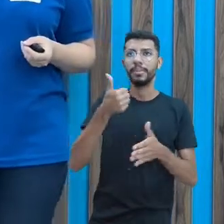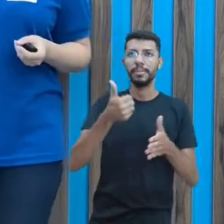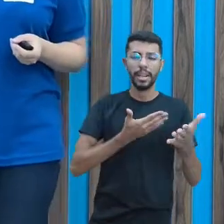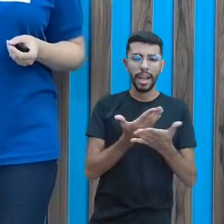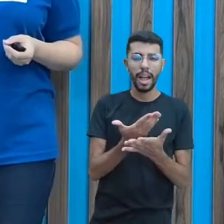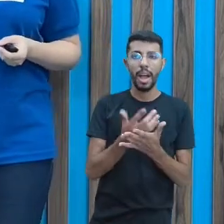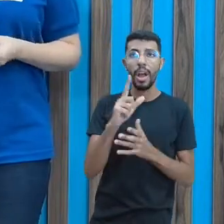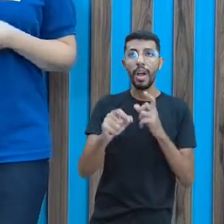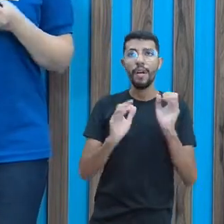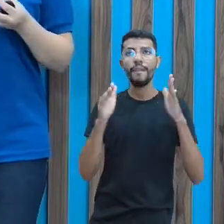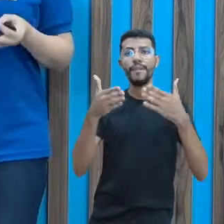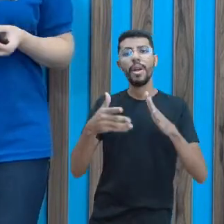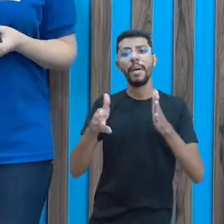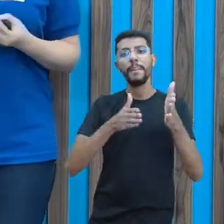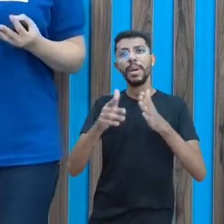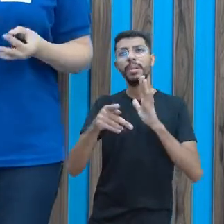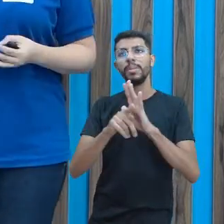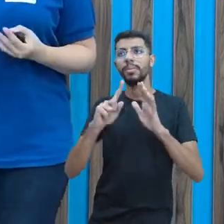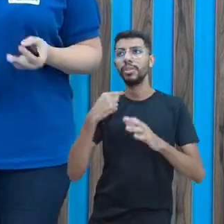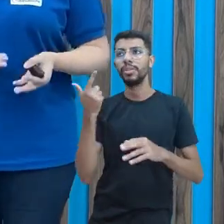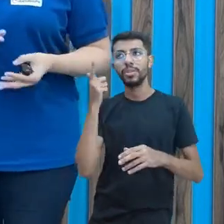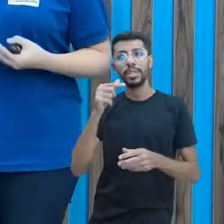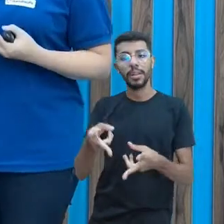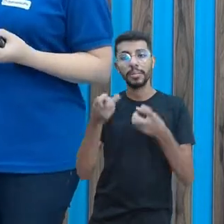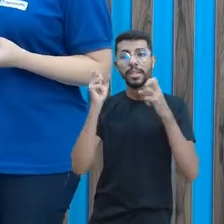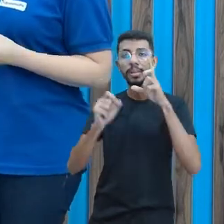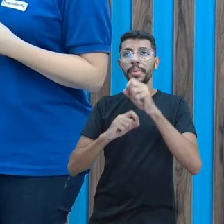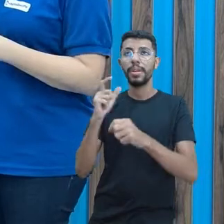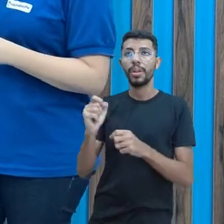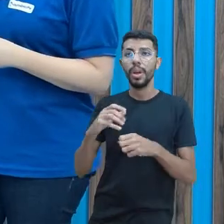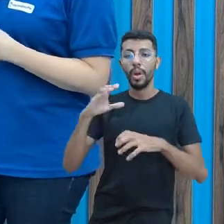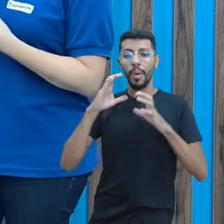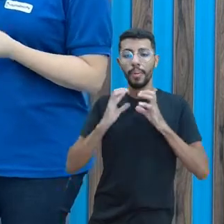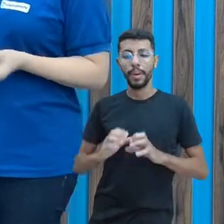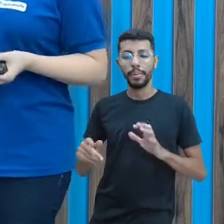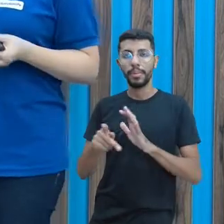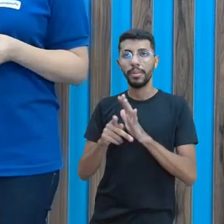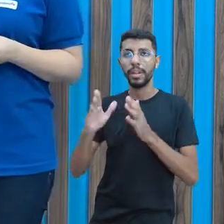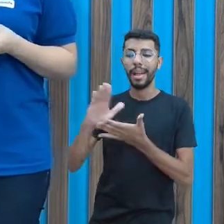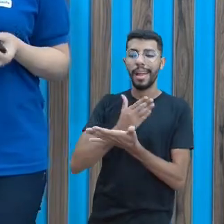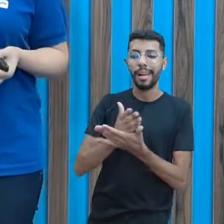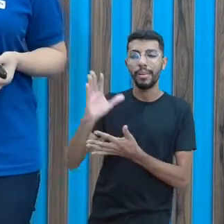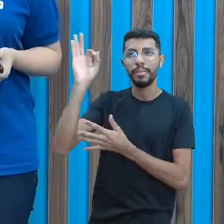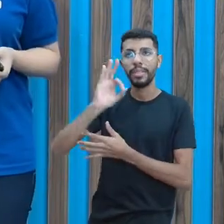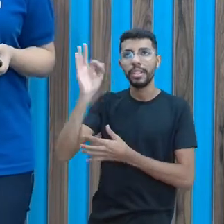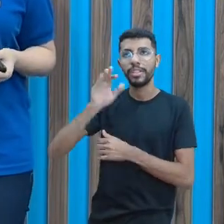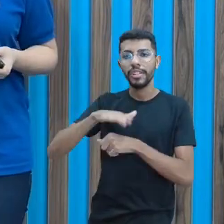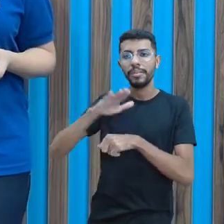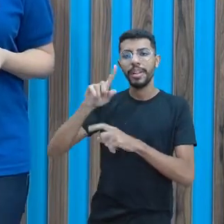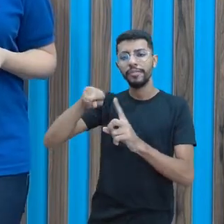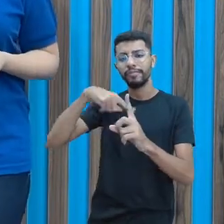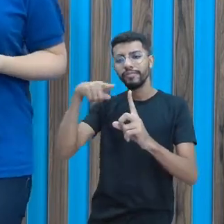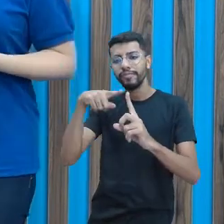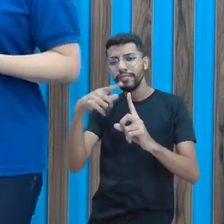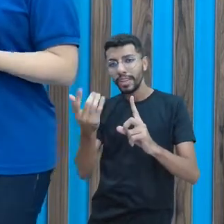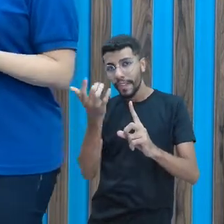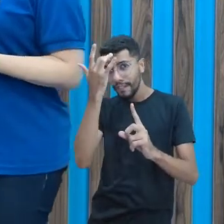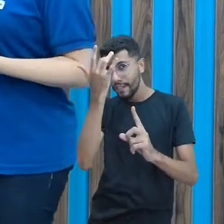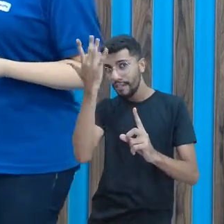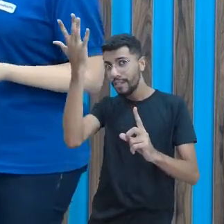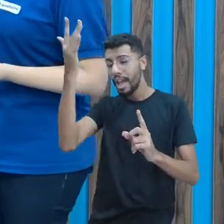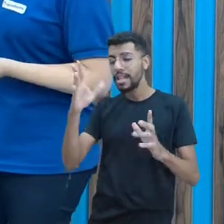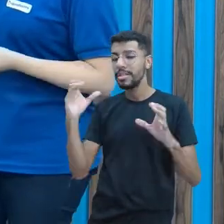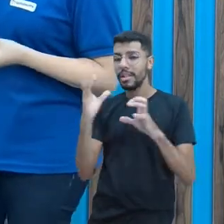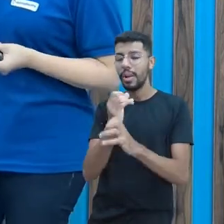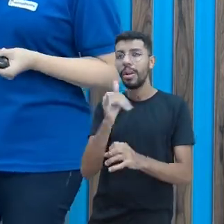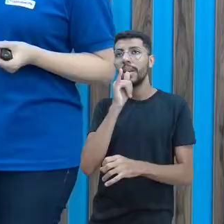consegue perceber o comportamento entre algumas porcentagens que são mais objetivas, né? Mais fáceis da gente calcular. Quando a gente, por